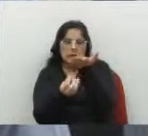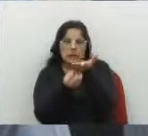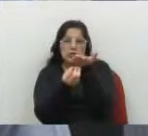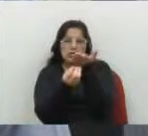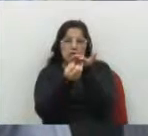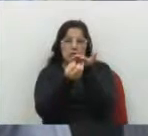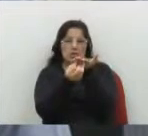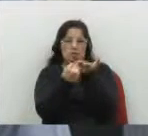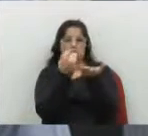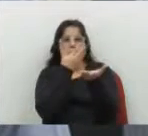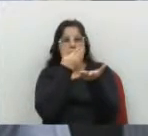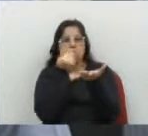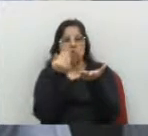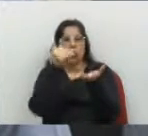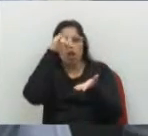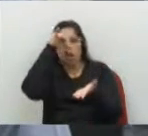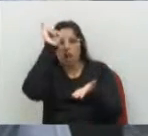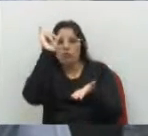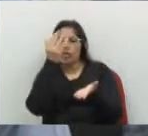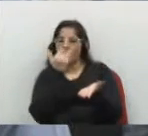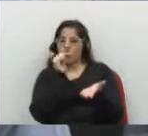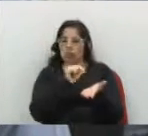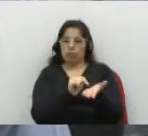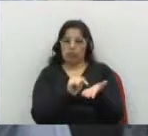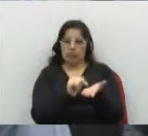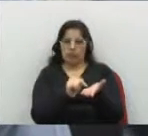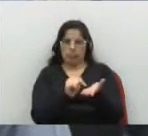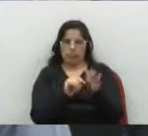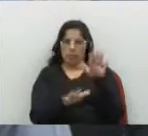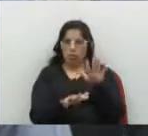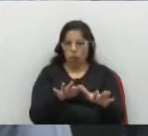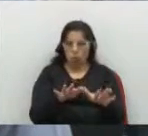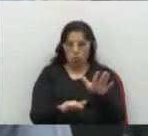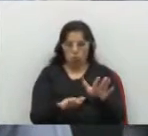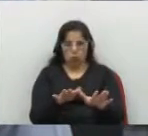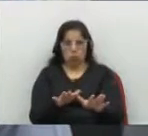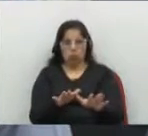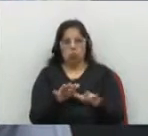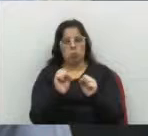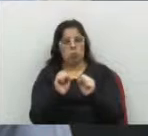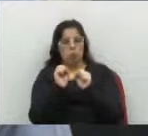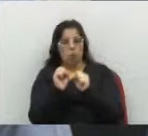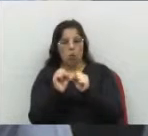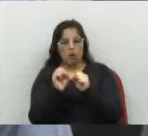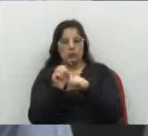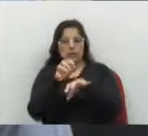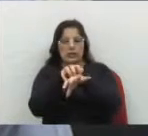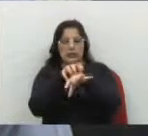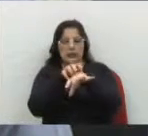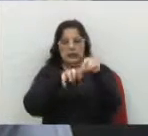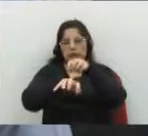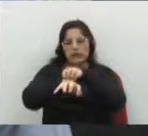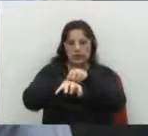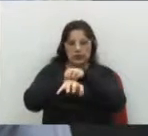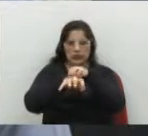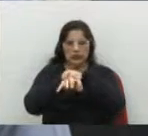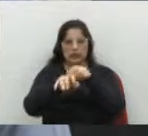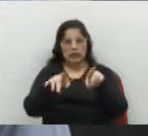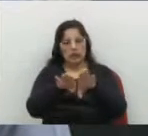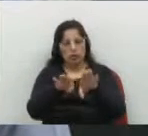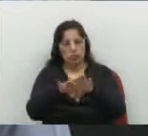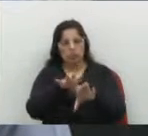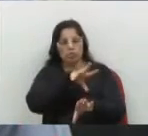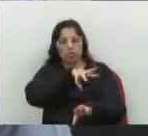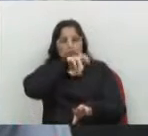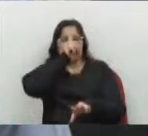Então é melhor a fazê-lo e evitá-lo. Alguns tipos de bolor podem causar fortes reações alérgicas, incluindo problemas respiratórios em